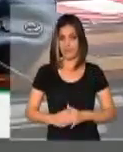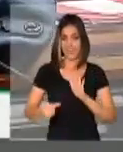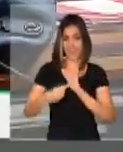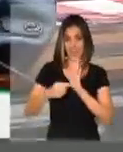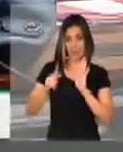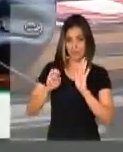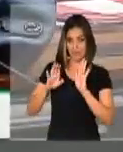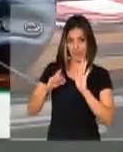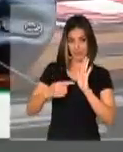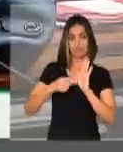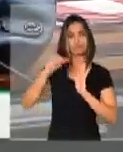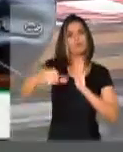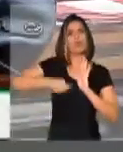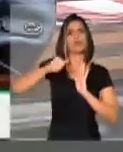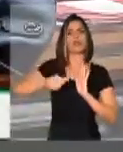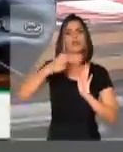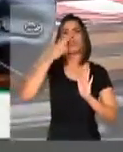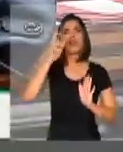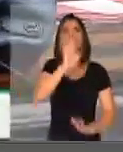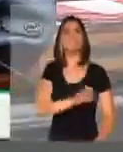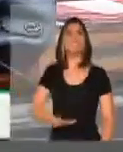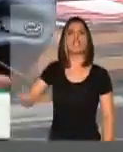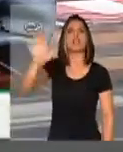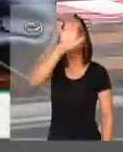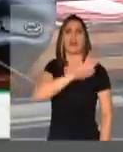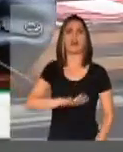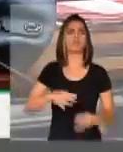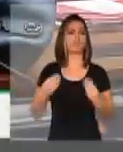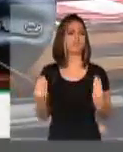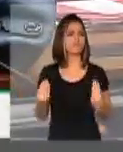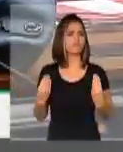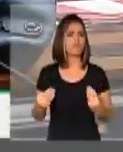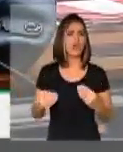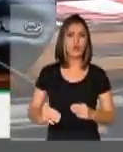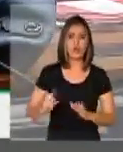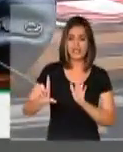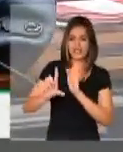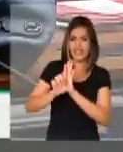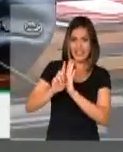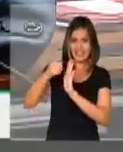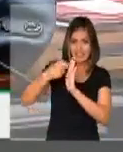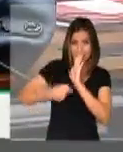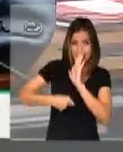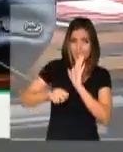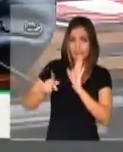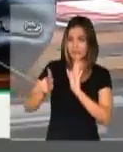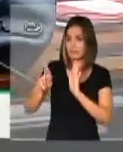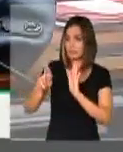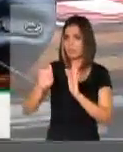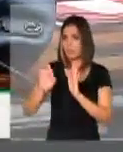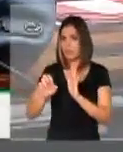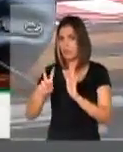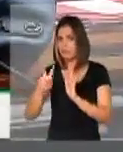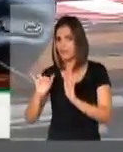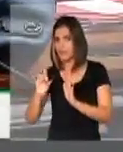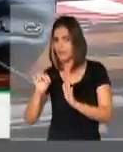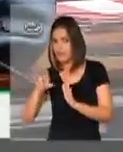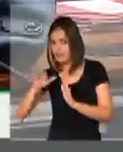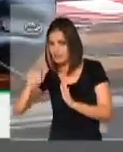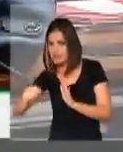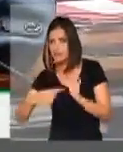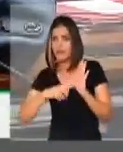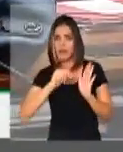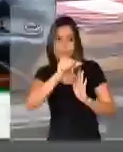altera. Portanto, numa discussão previdenciária, está fazendo também a alteração do